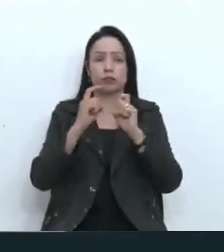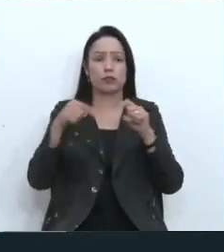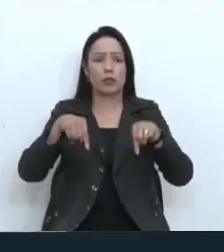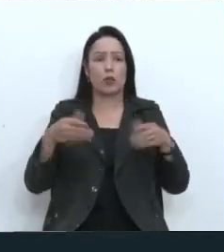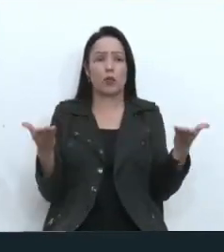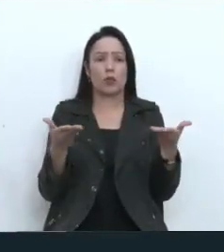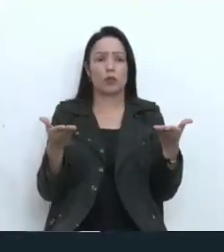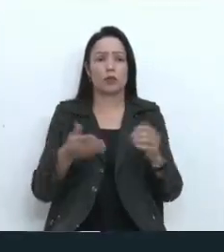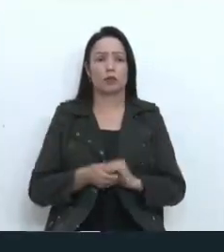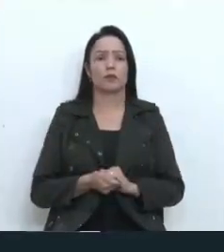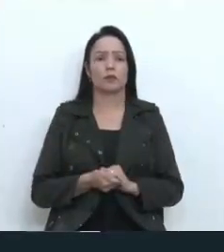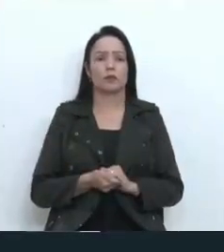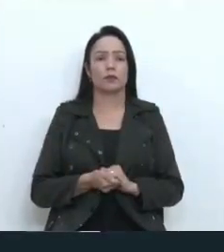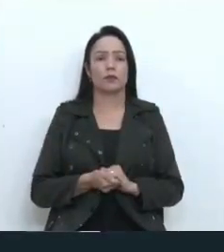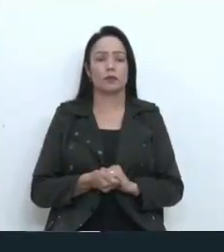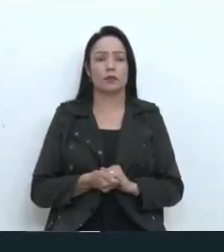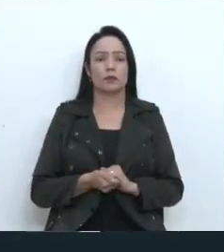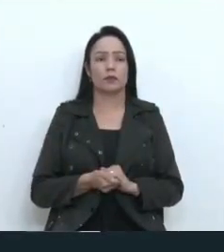hoje